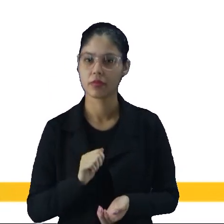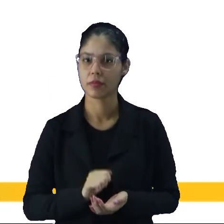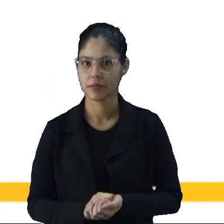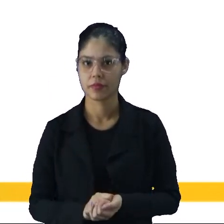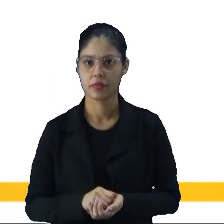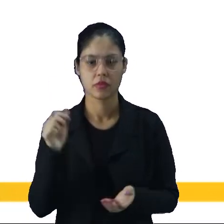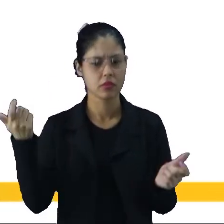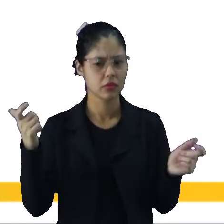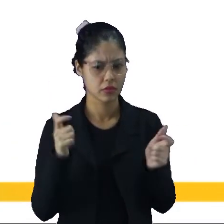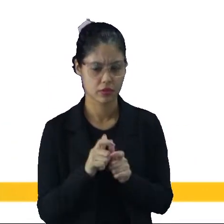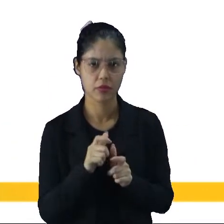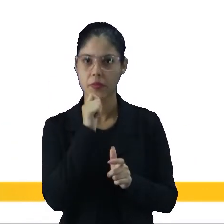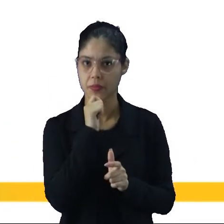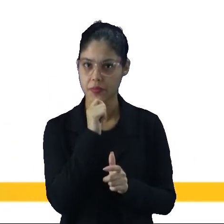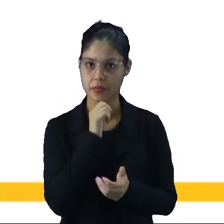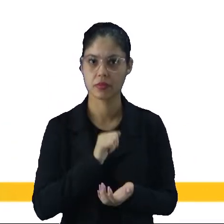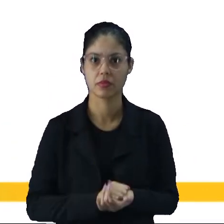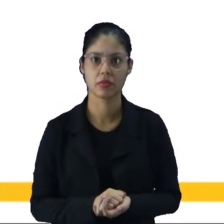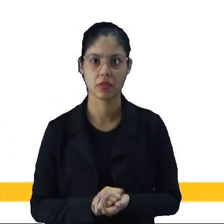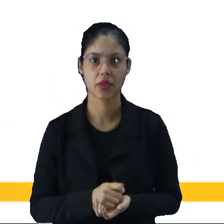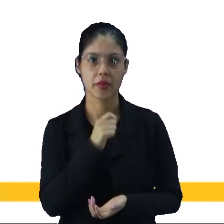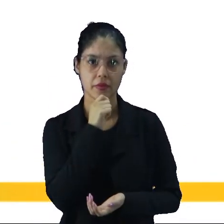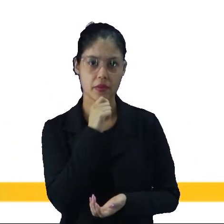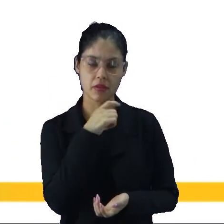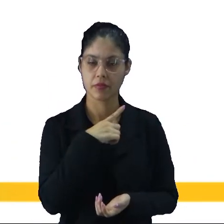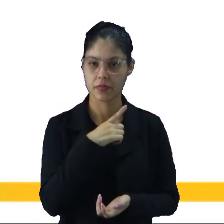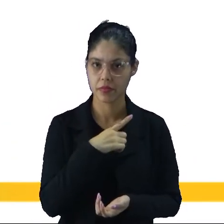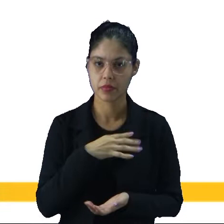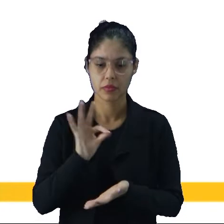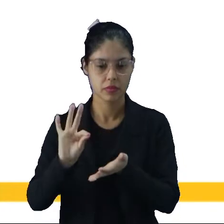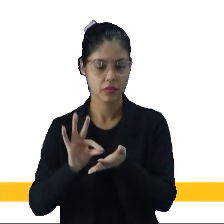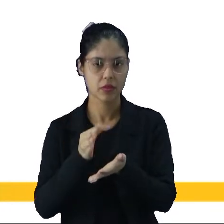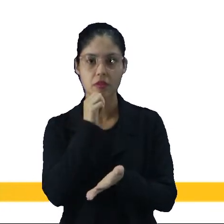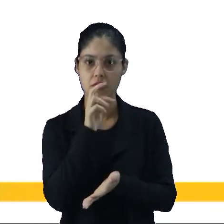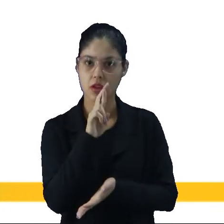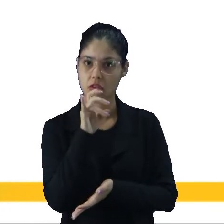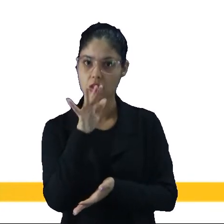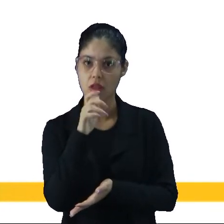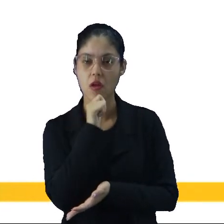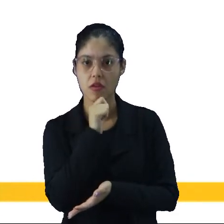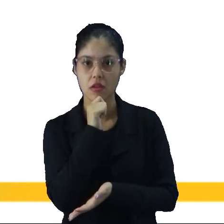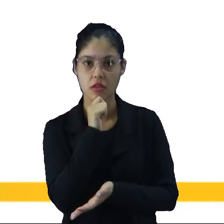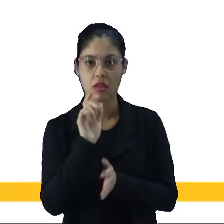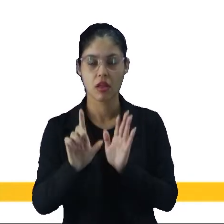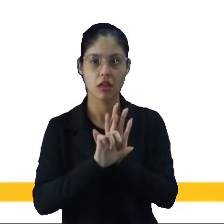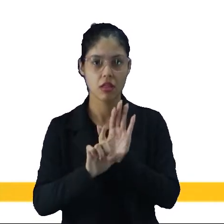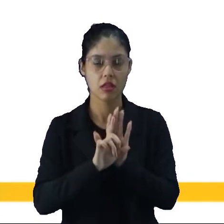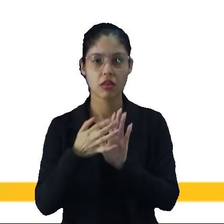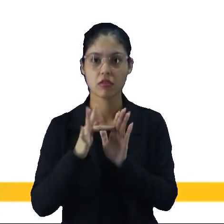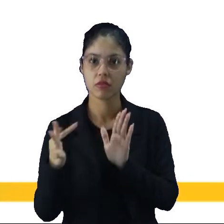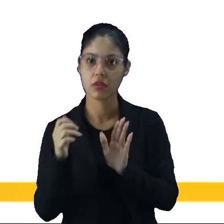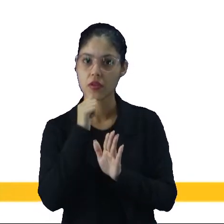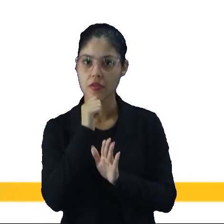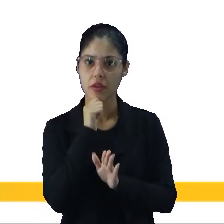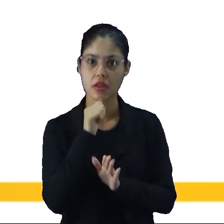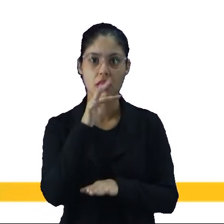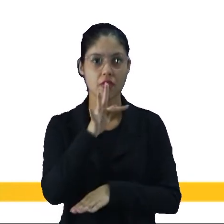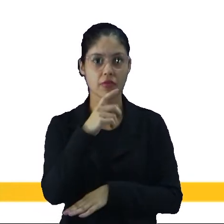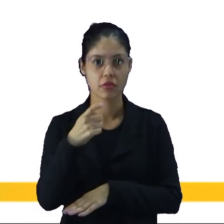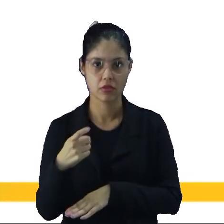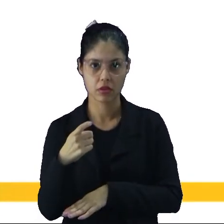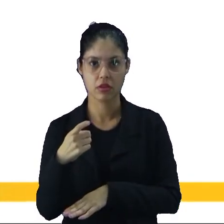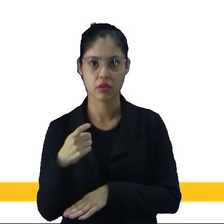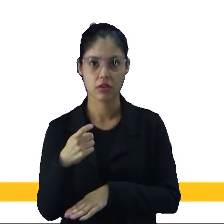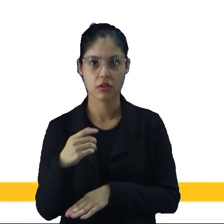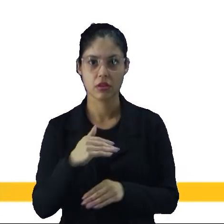de mínimo, tá? Além disso, existem restrições para o domínio, mas a lei de formação da função tangente é f de x